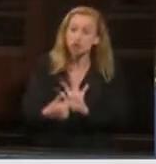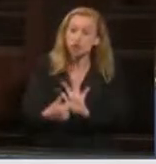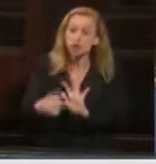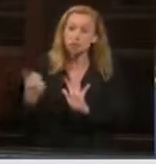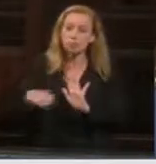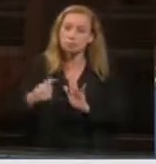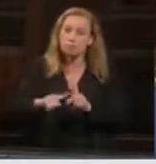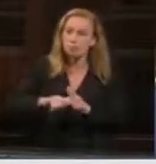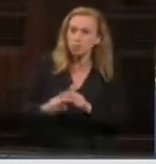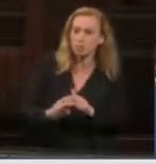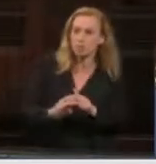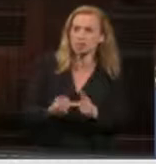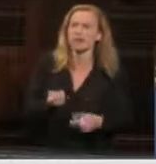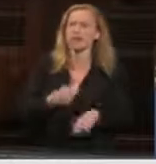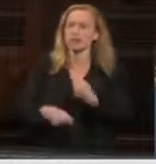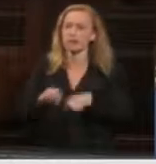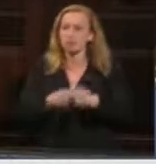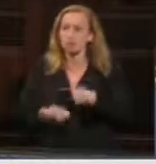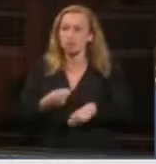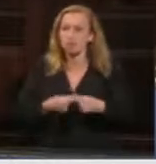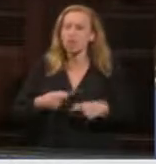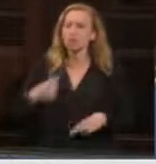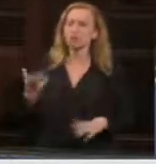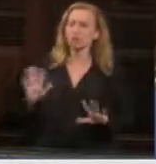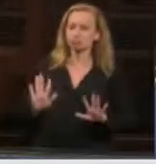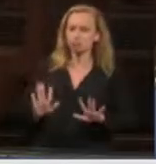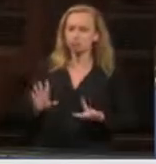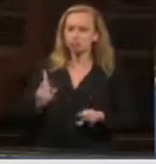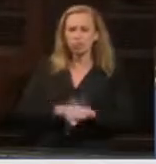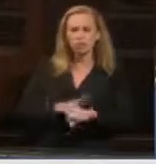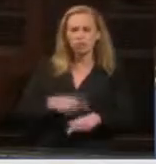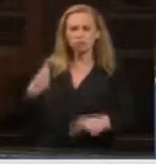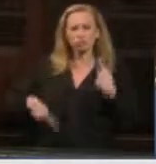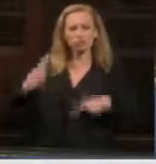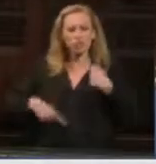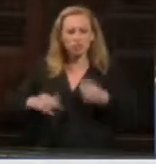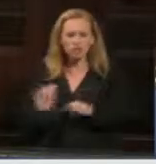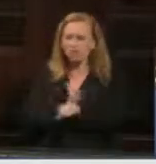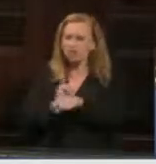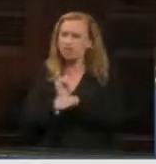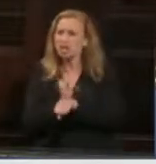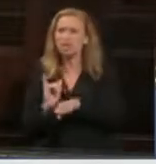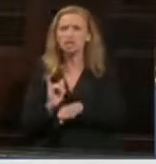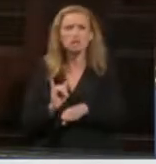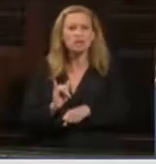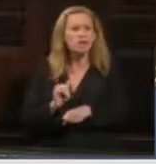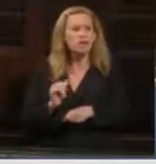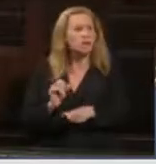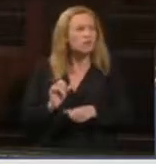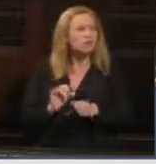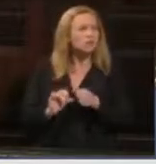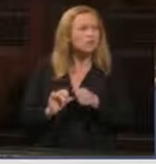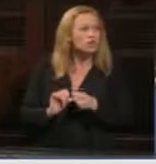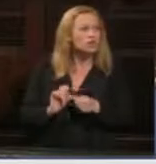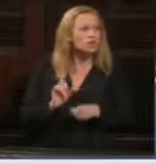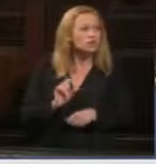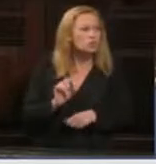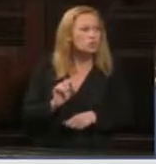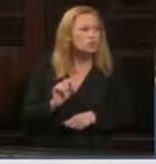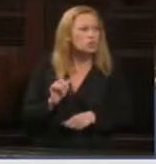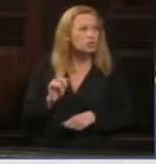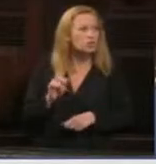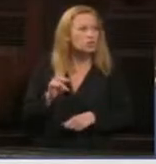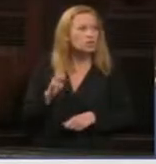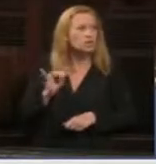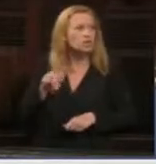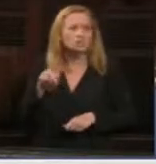aquela linha de debate e se essa estratégia levou clinton a uma surpreendente vitória